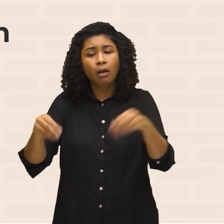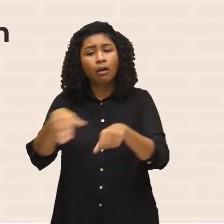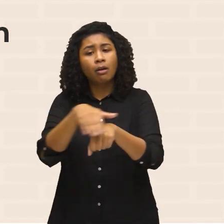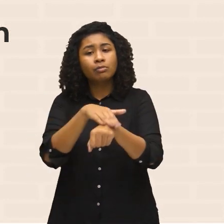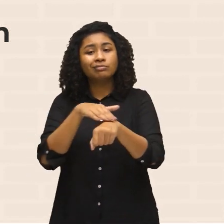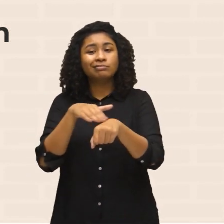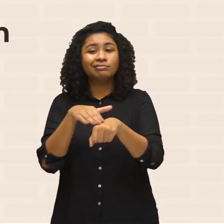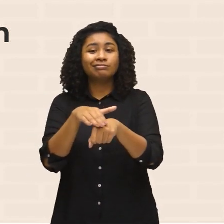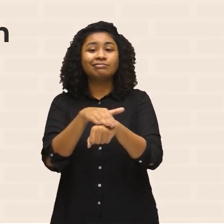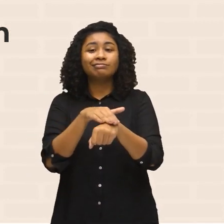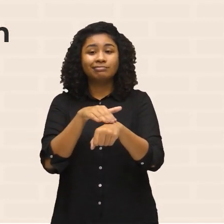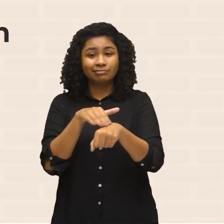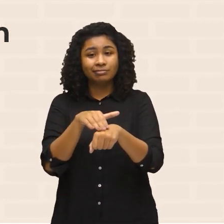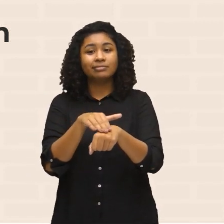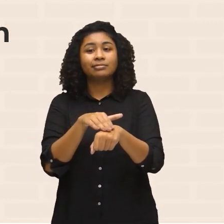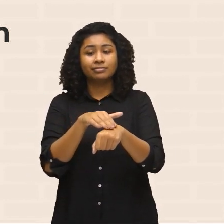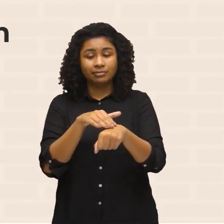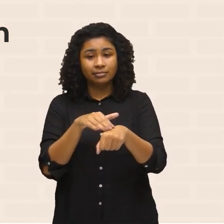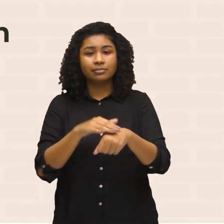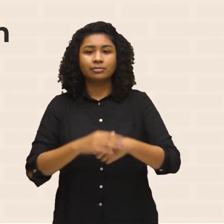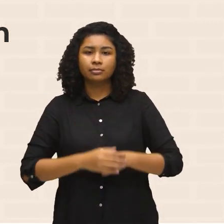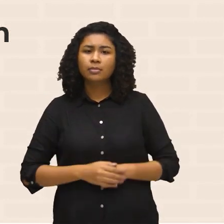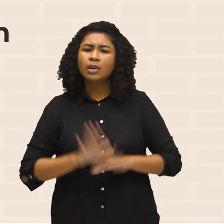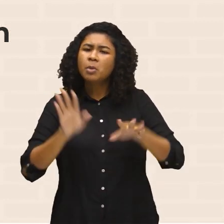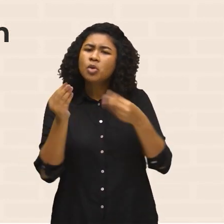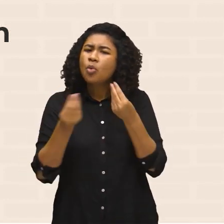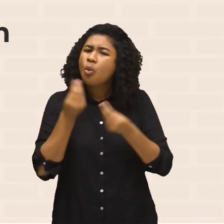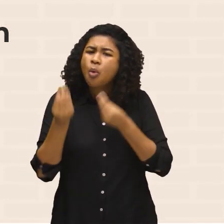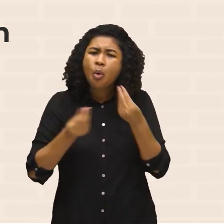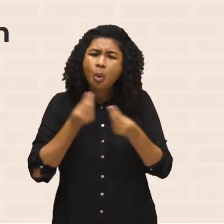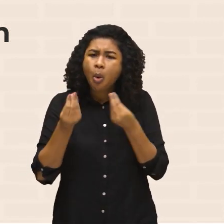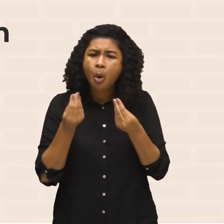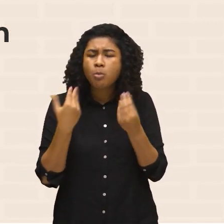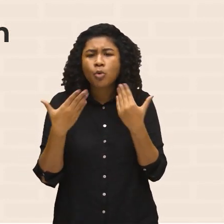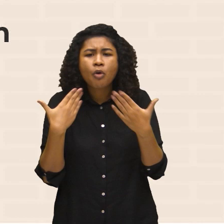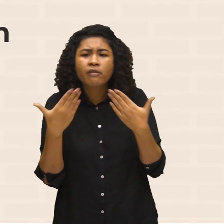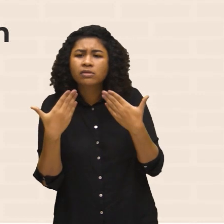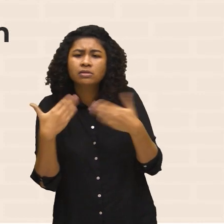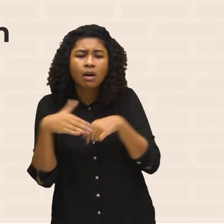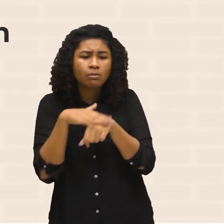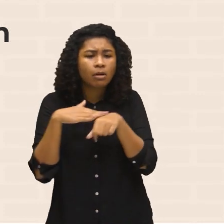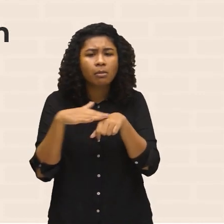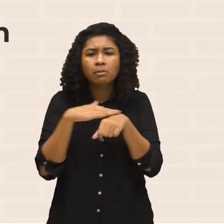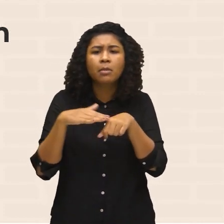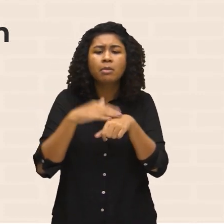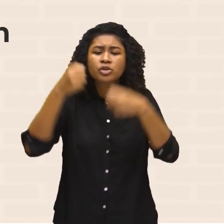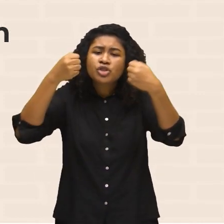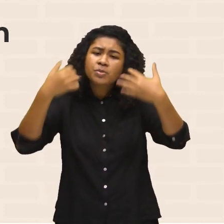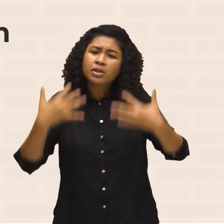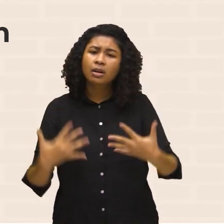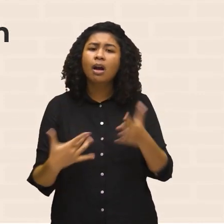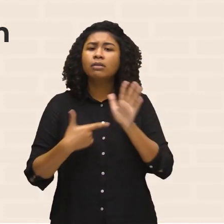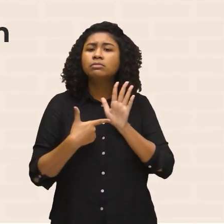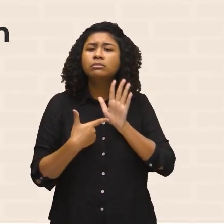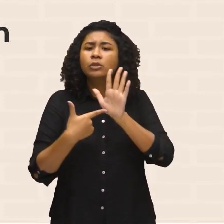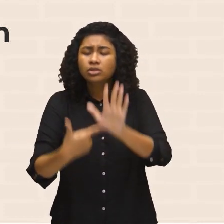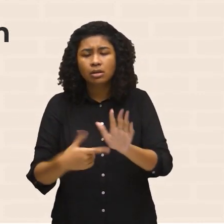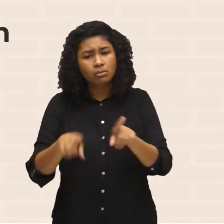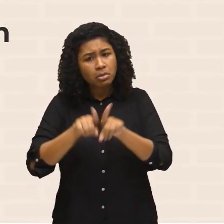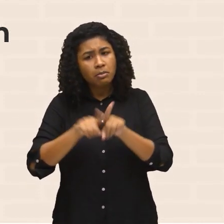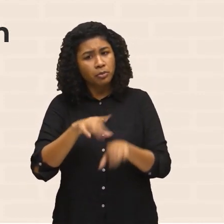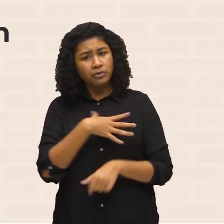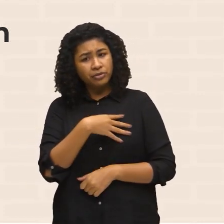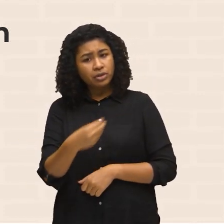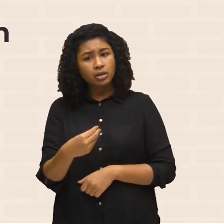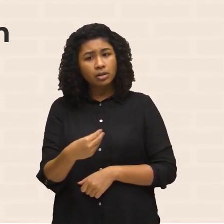bom? Como vamos poder dialogar, né, e conscientizar os nossos queridos alunos e filhos também, tá bom?